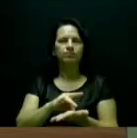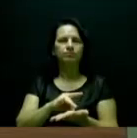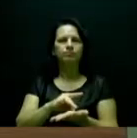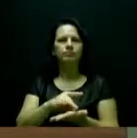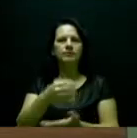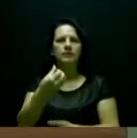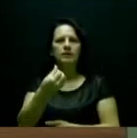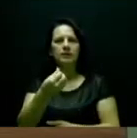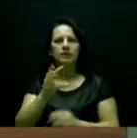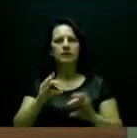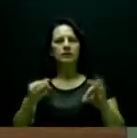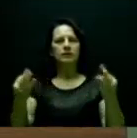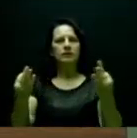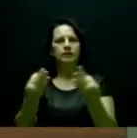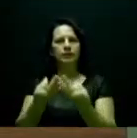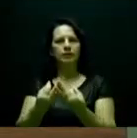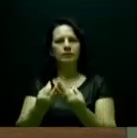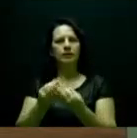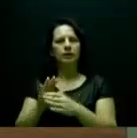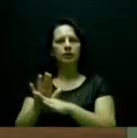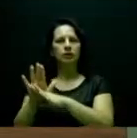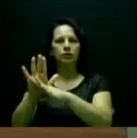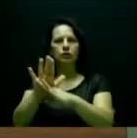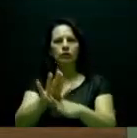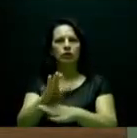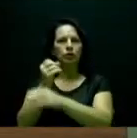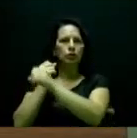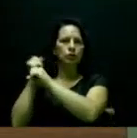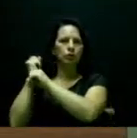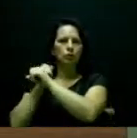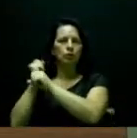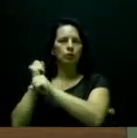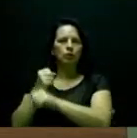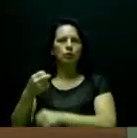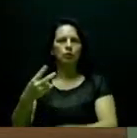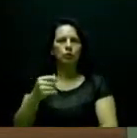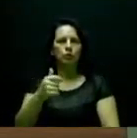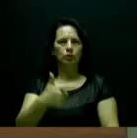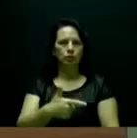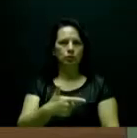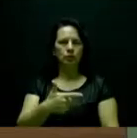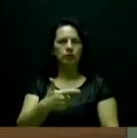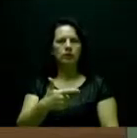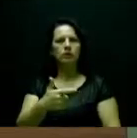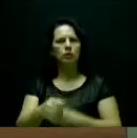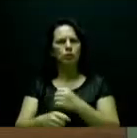essas 6 famílias que está sendo prorrogado desde 2012, ano a ano,